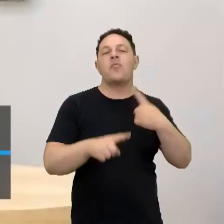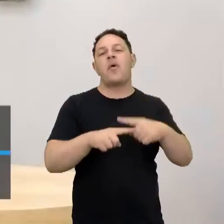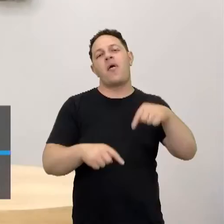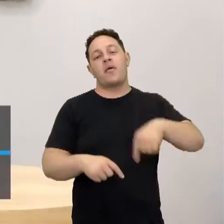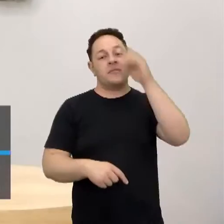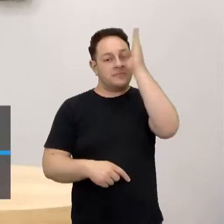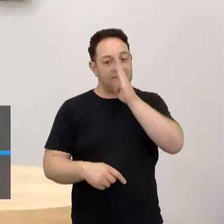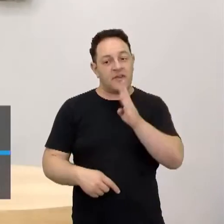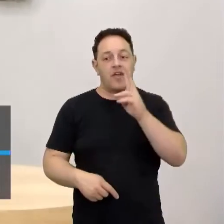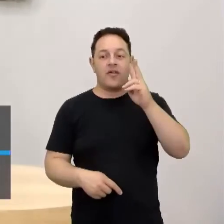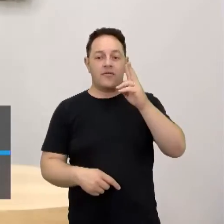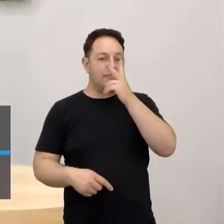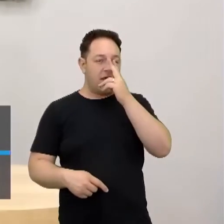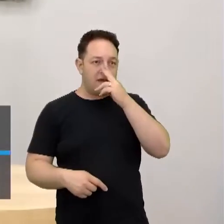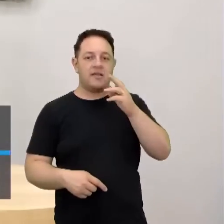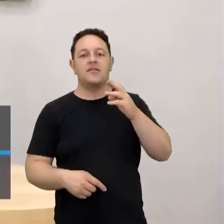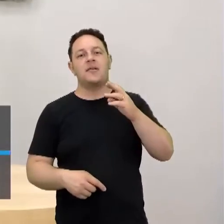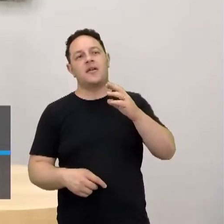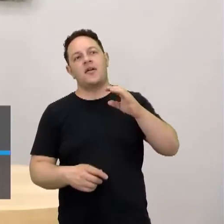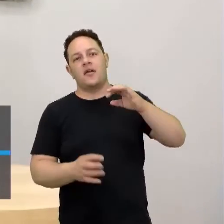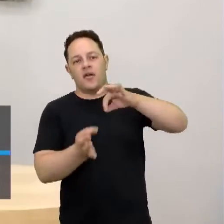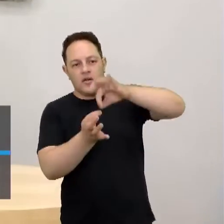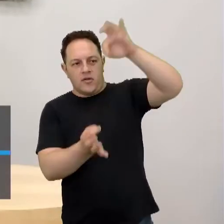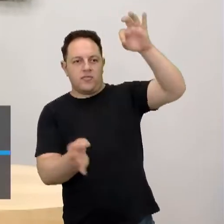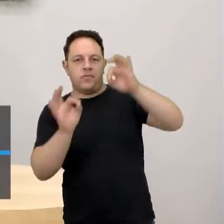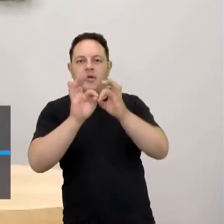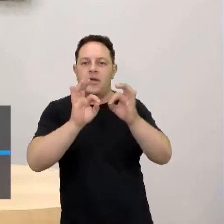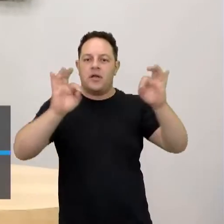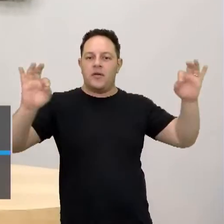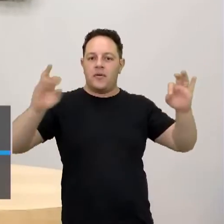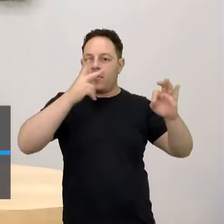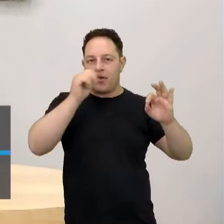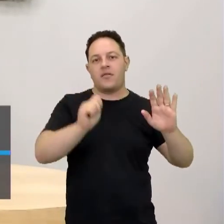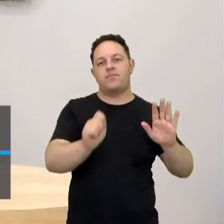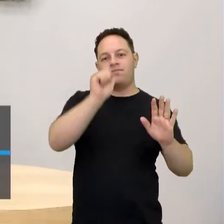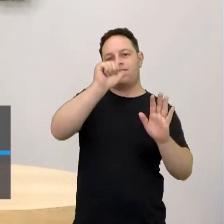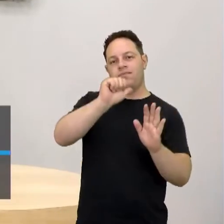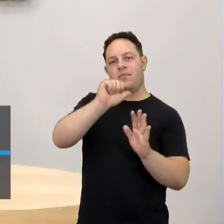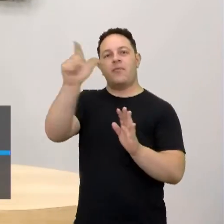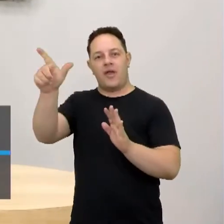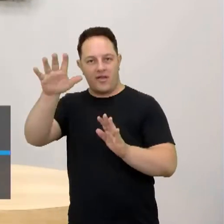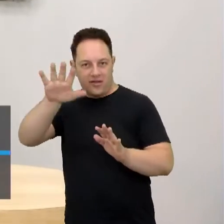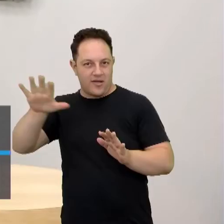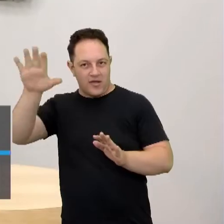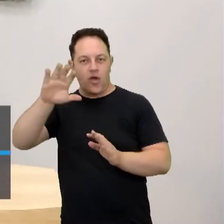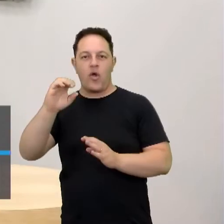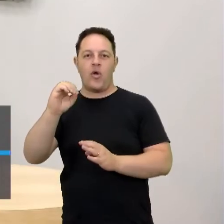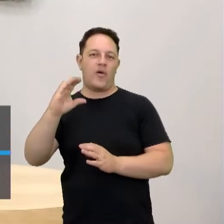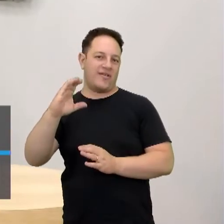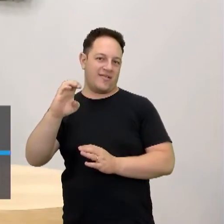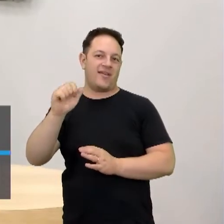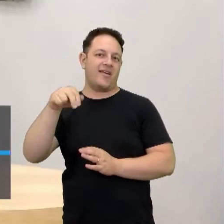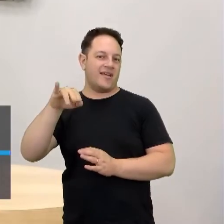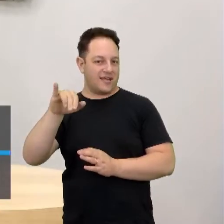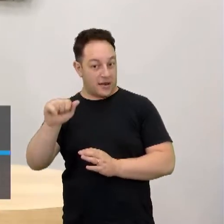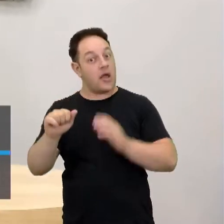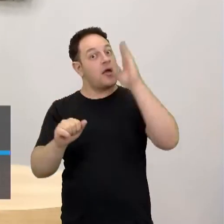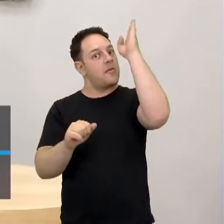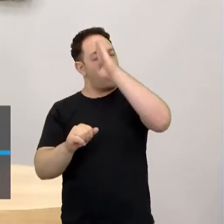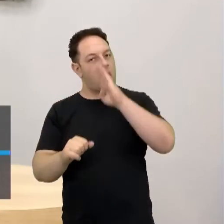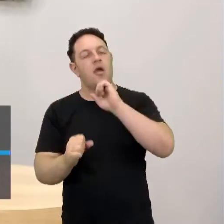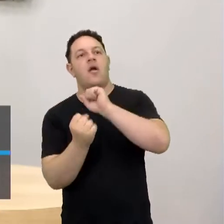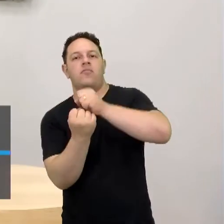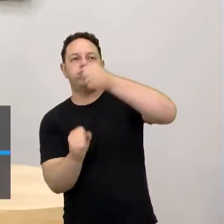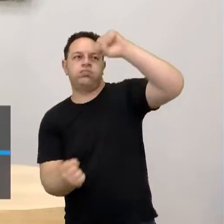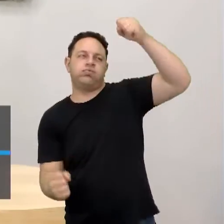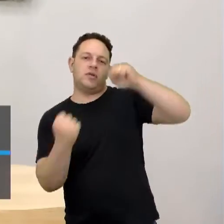extensão latitudinal e longitudinal maior até que o continente aí da Oceania. Né? Tem que lembrar que o Brasil tem uma